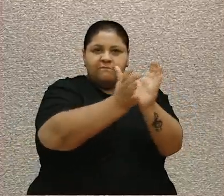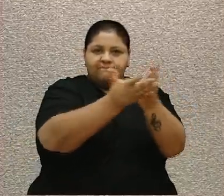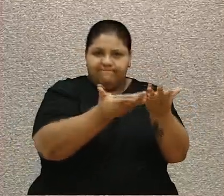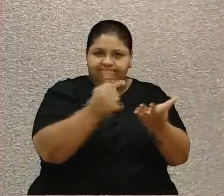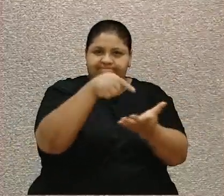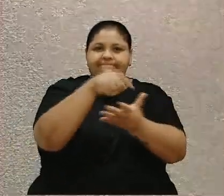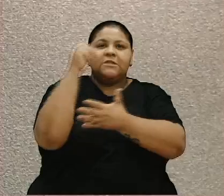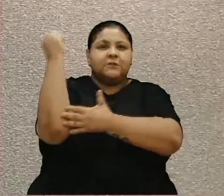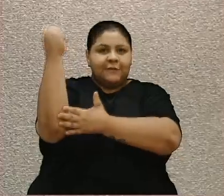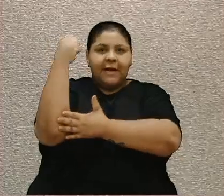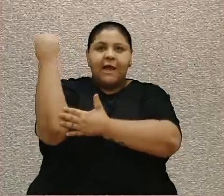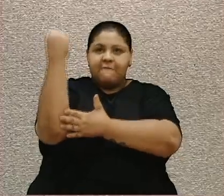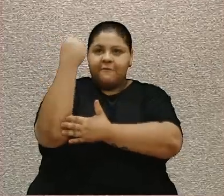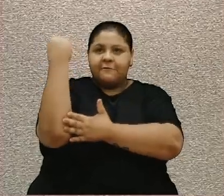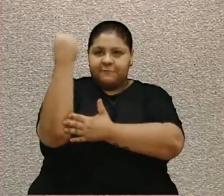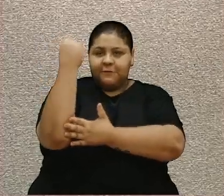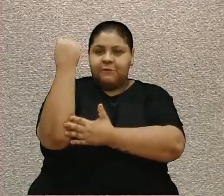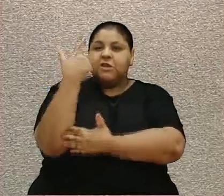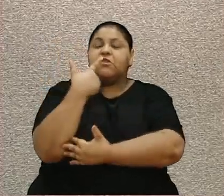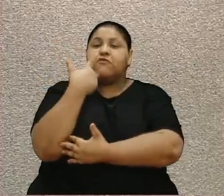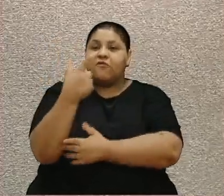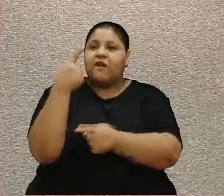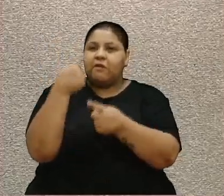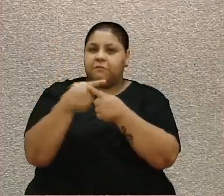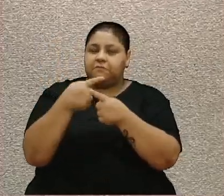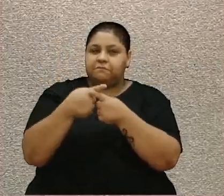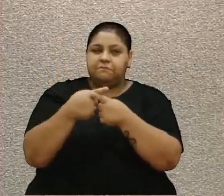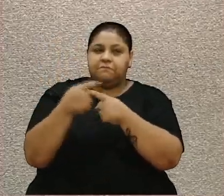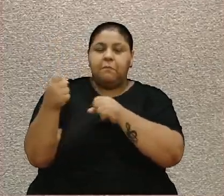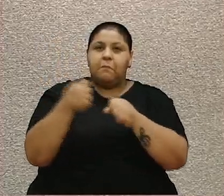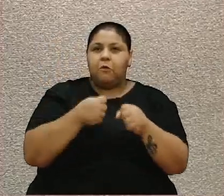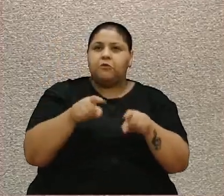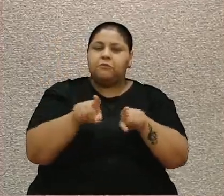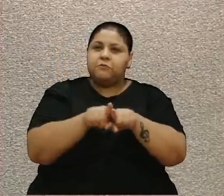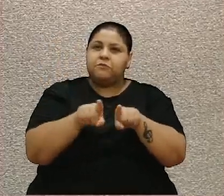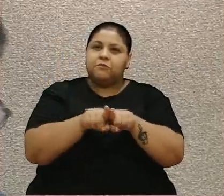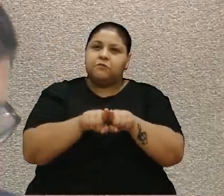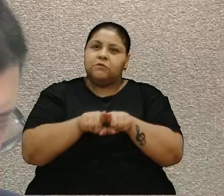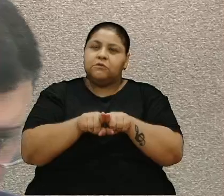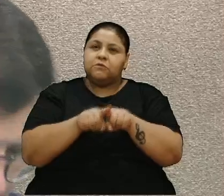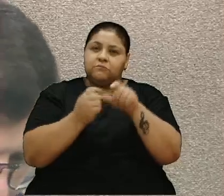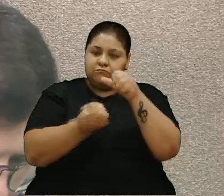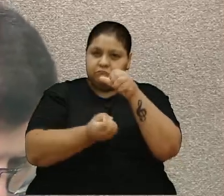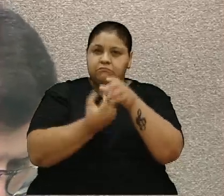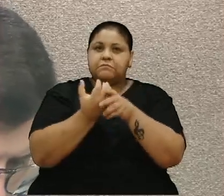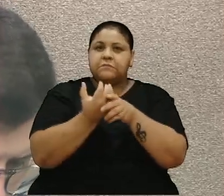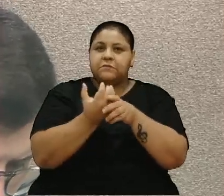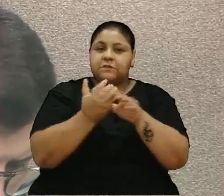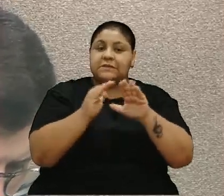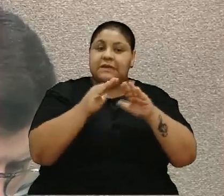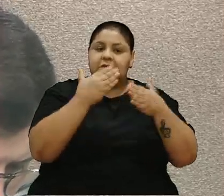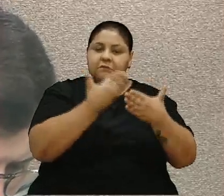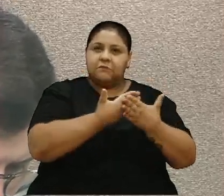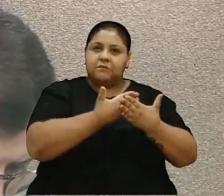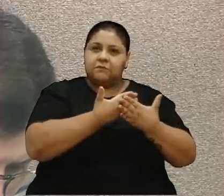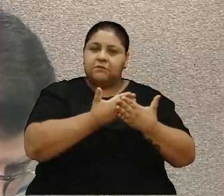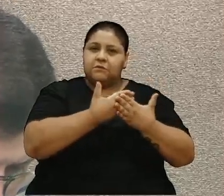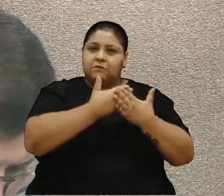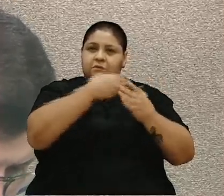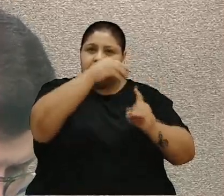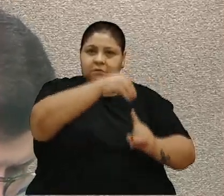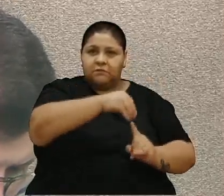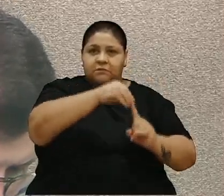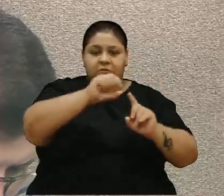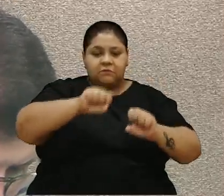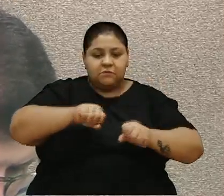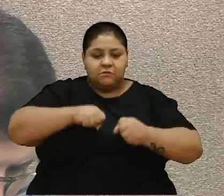grave, muito grave. Eu trago aqui também uma questão que a gente pode vir a implementar nas escolas, principalmente para